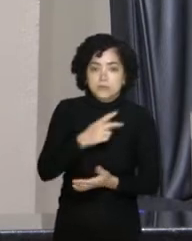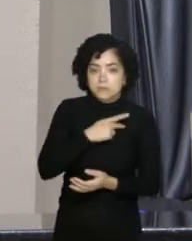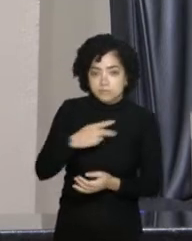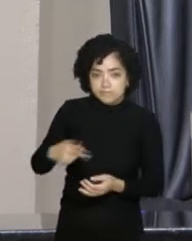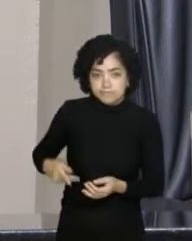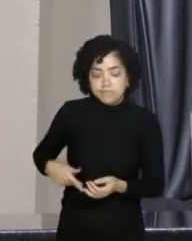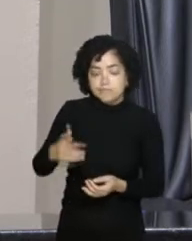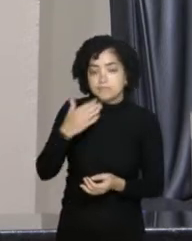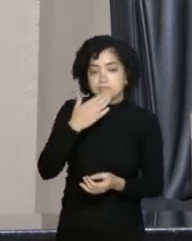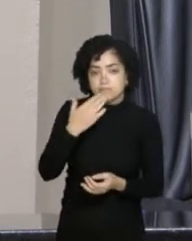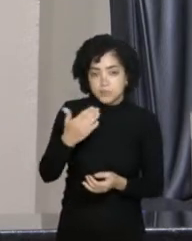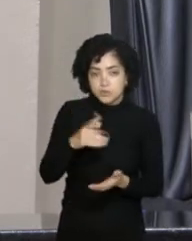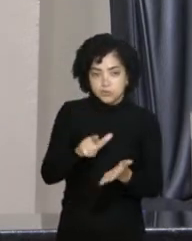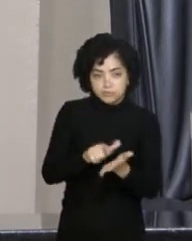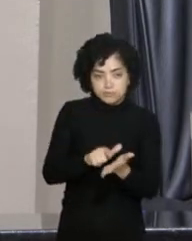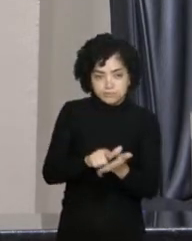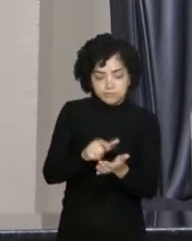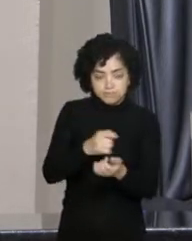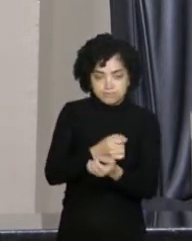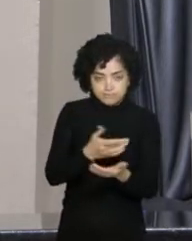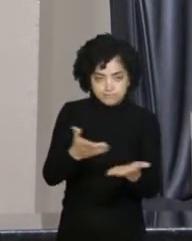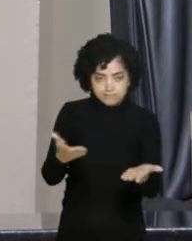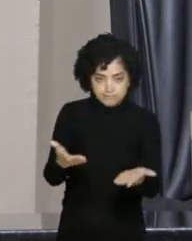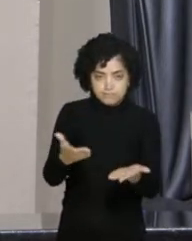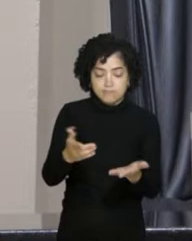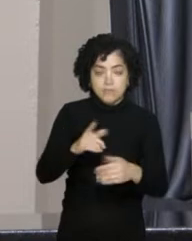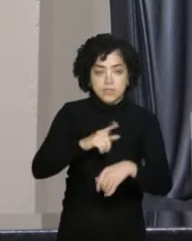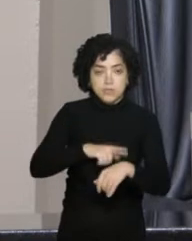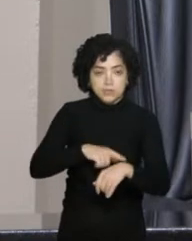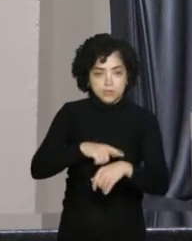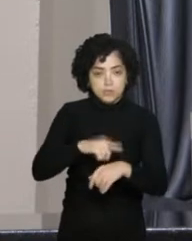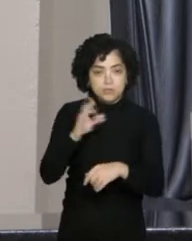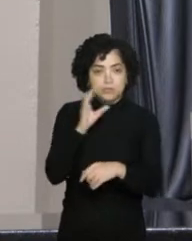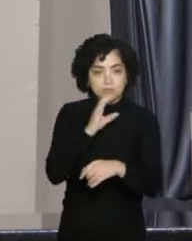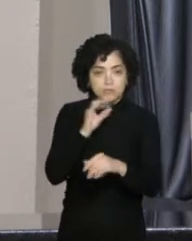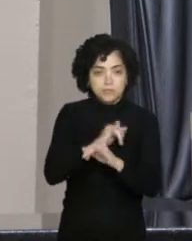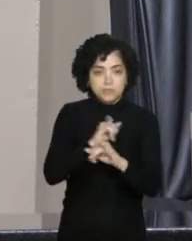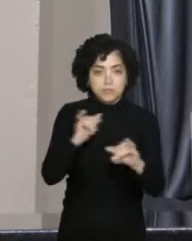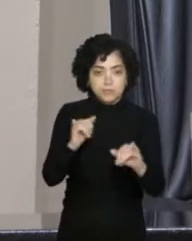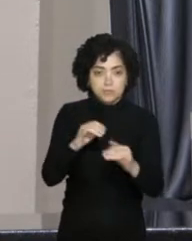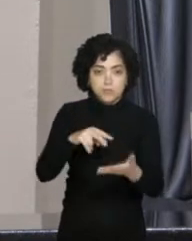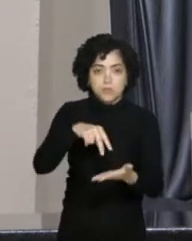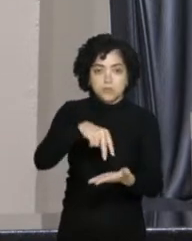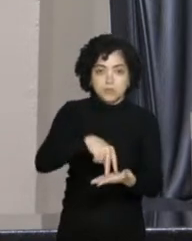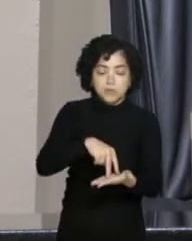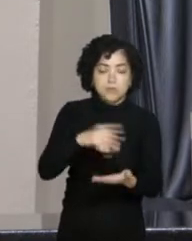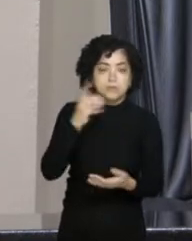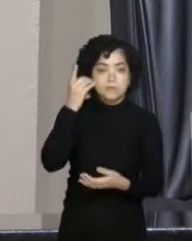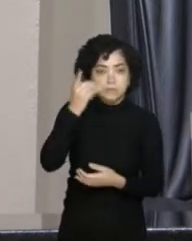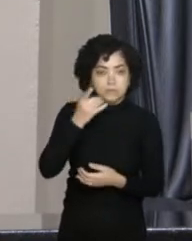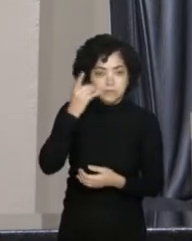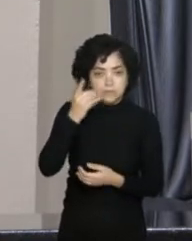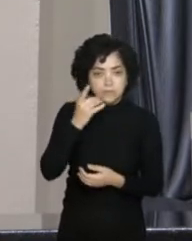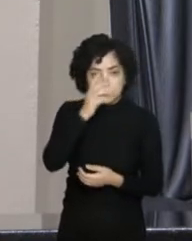que se procedesse à distribuição. Breves comunicações. Fizeram uso da palavra os senhores deputados Volney